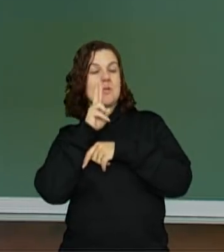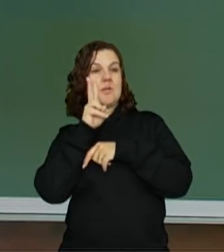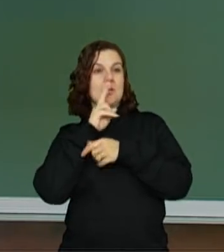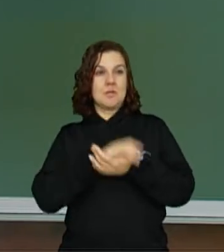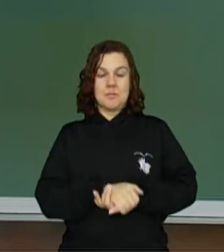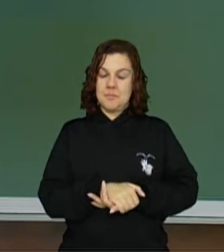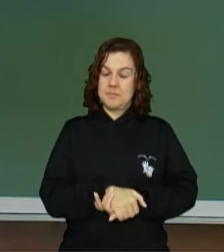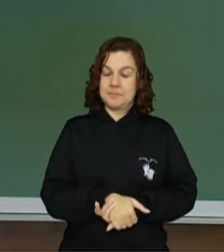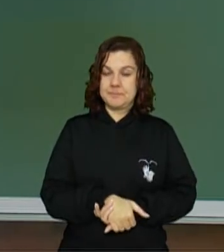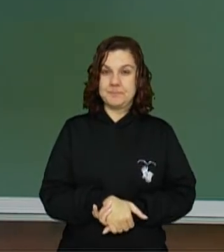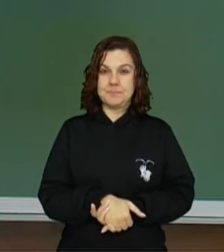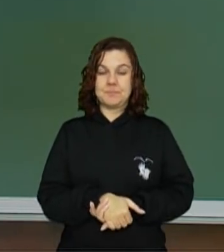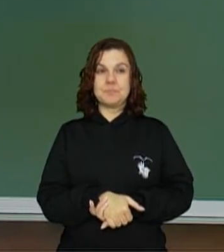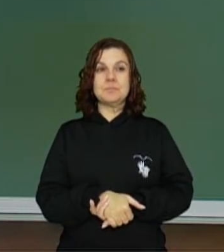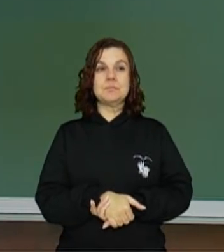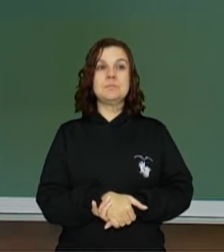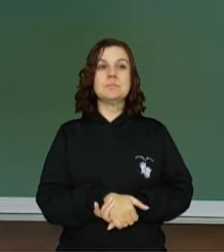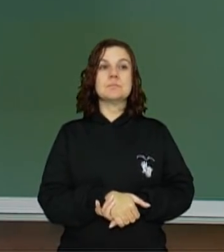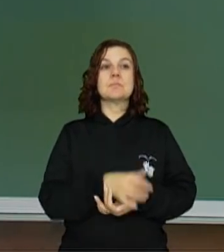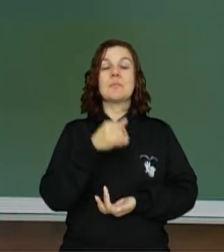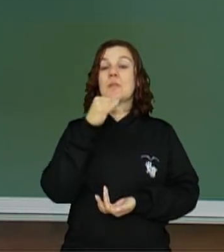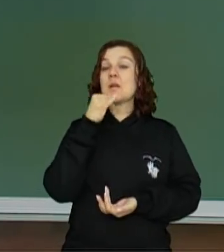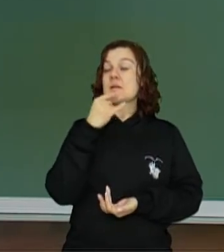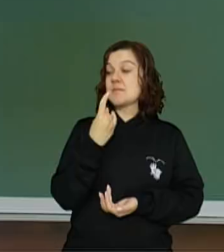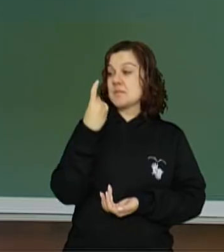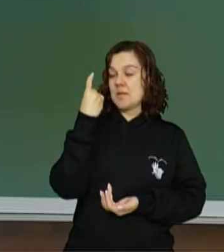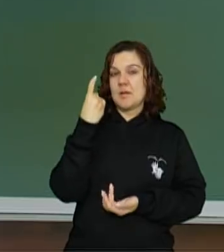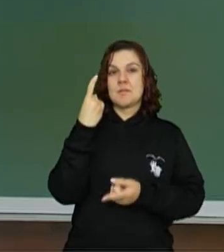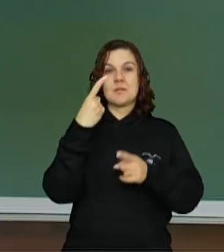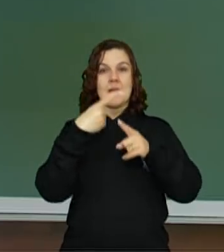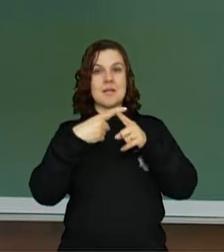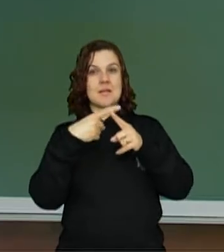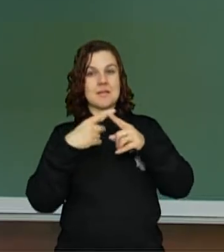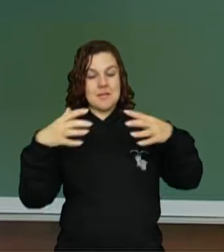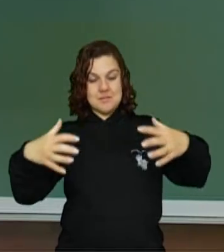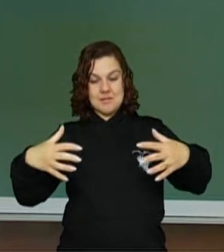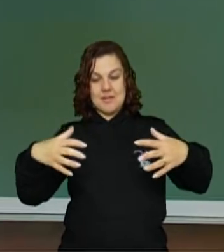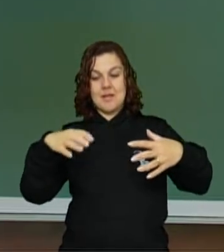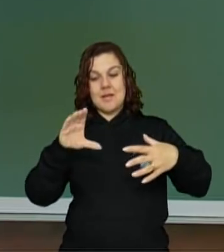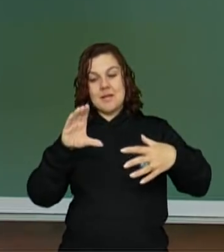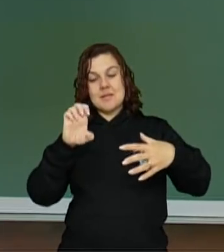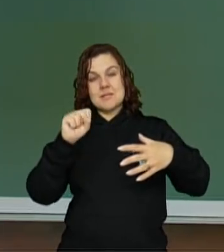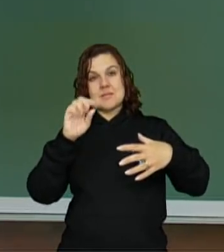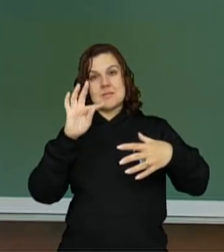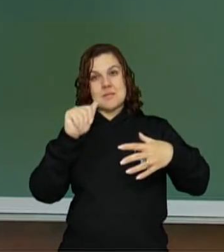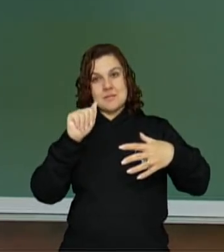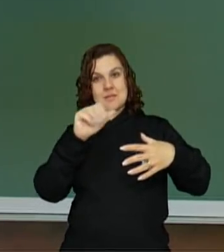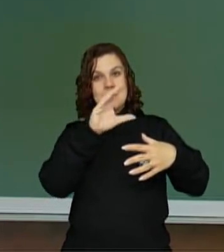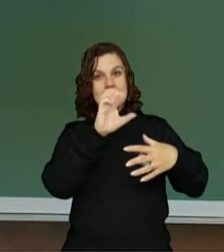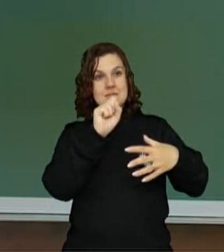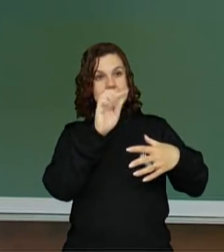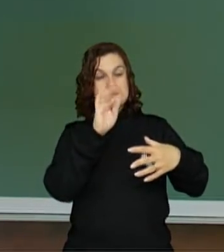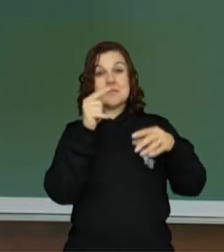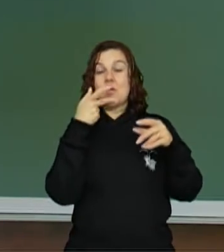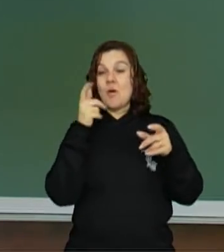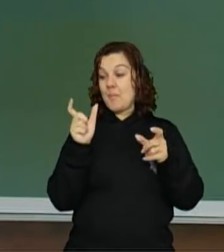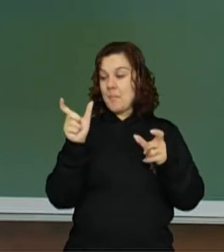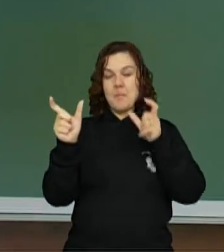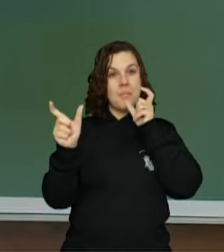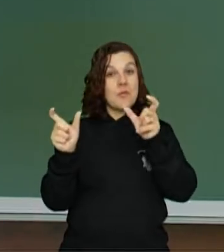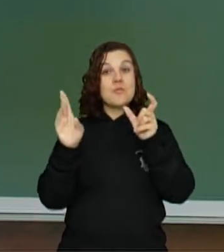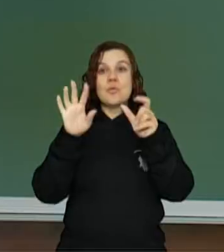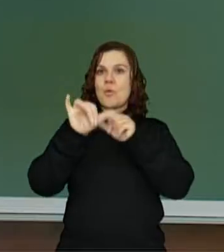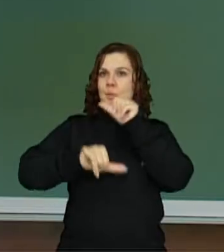ter visto sobre essas palavras. Porque sexta, percebe que aqui o que